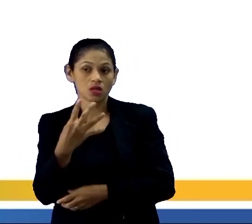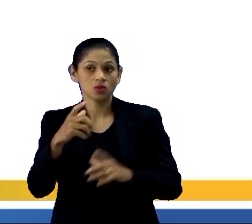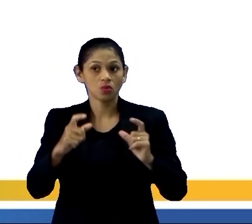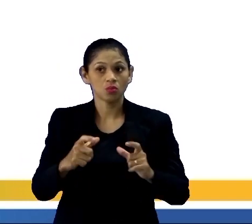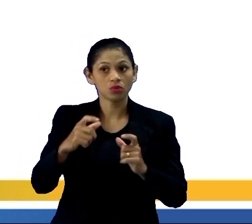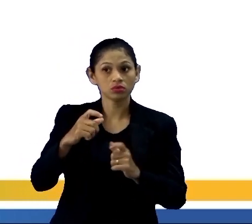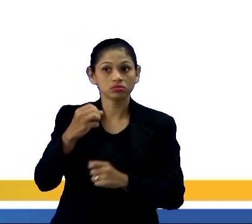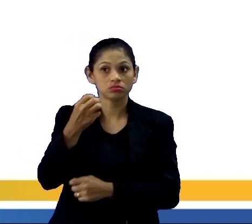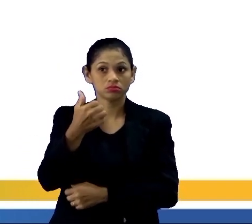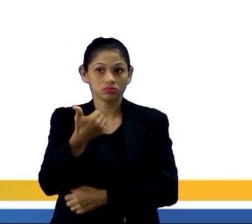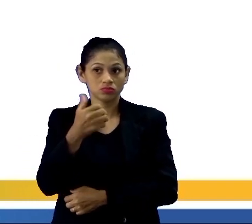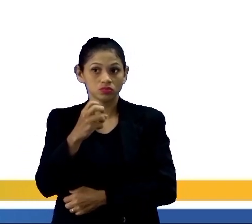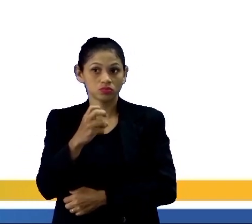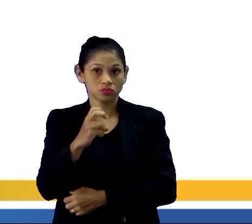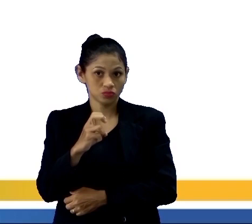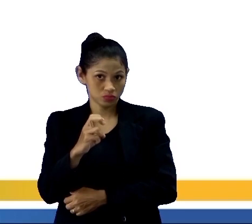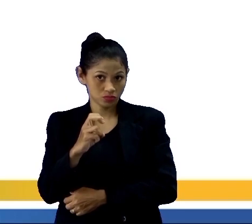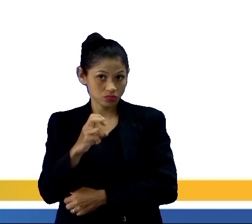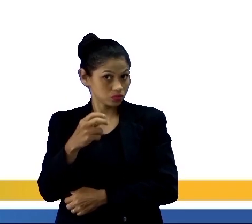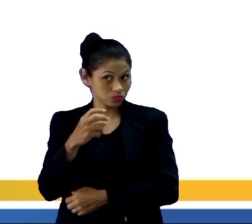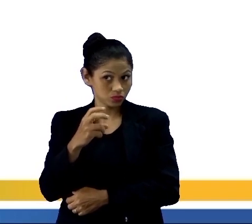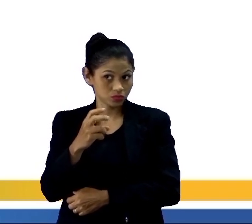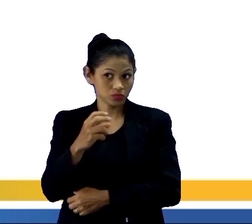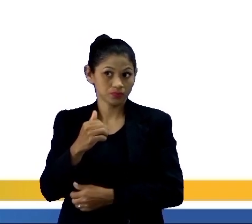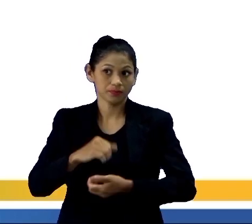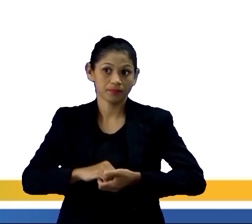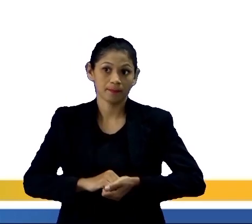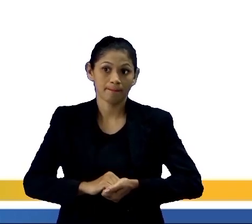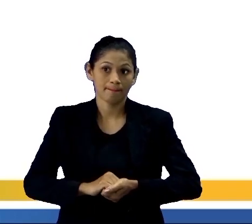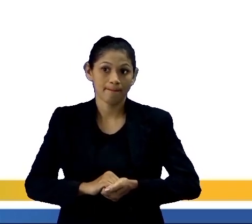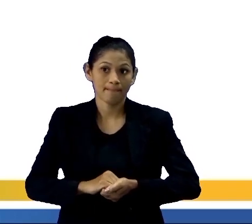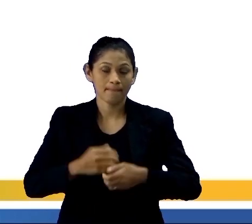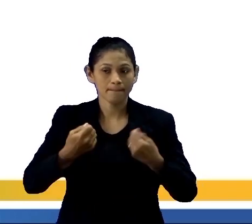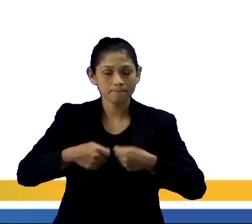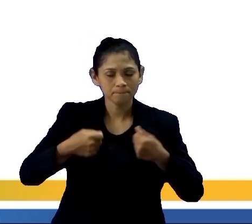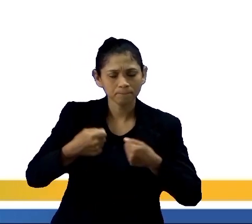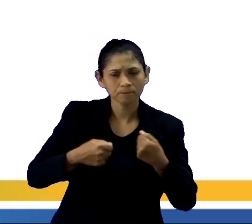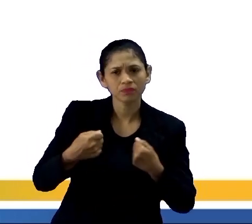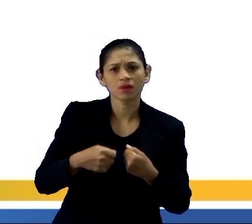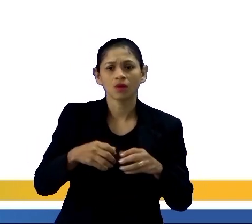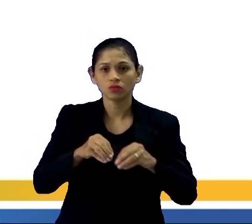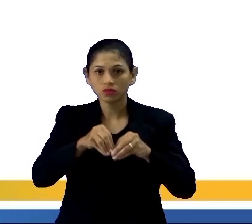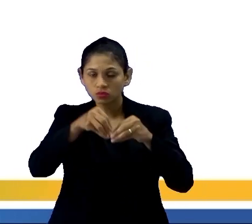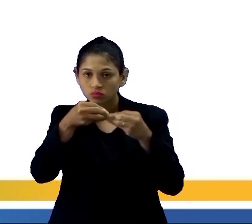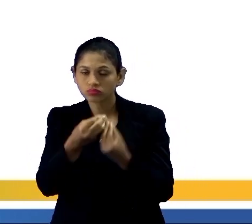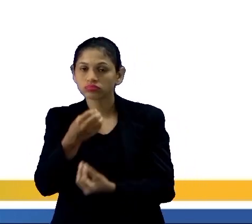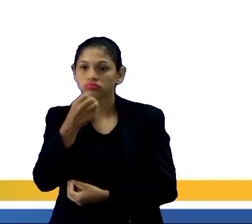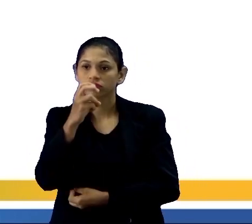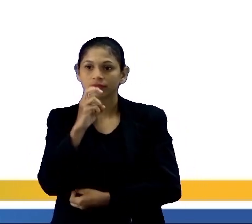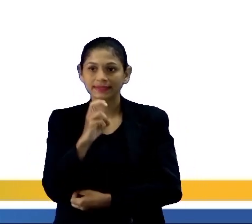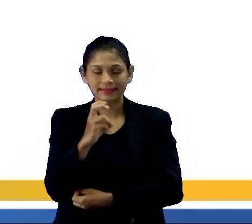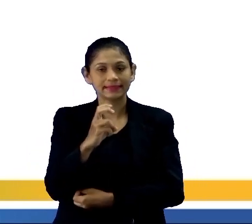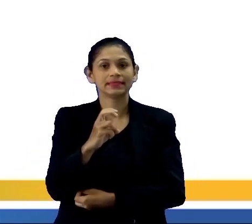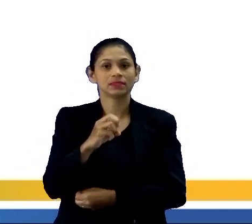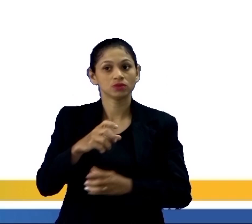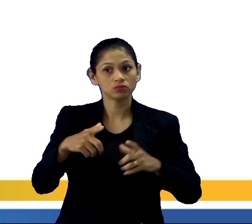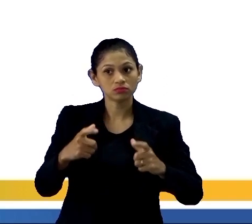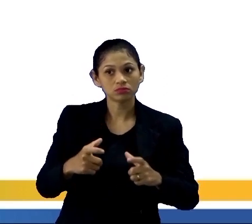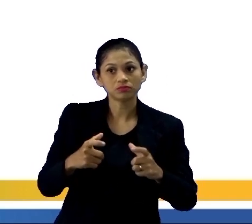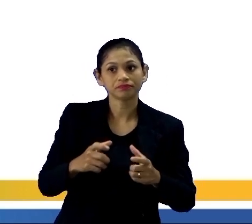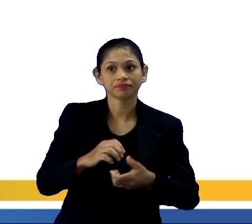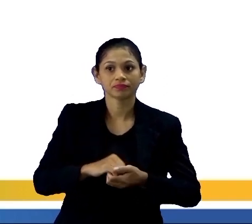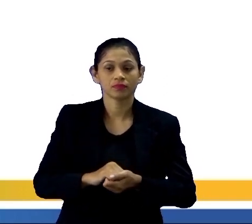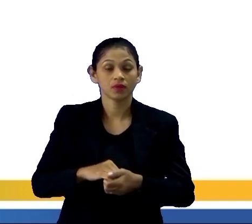queremos? 5 bolos, 15 ovos. Precisamos de ovos para 5 bolos. Para cada bolo, preciso de 3